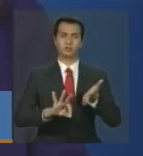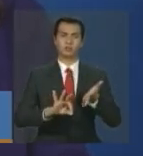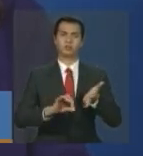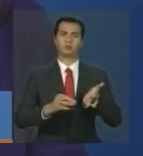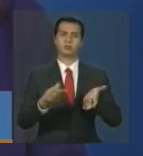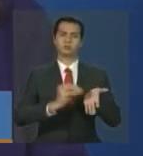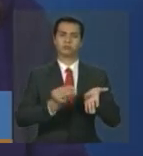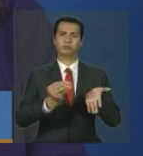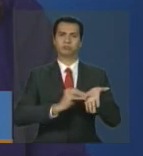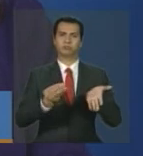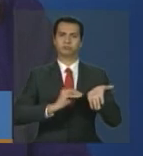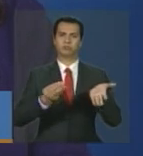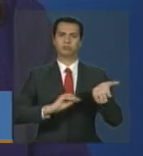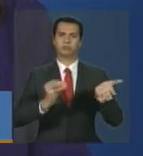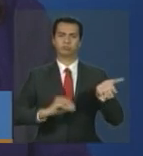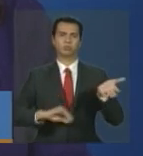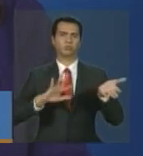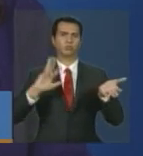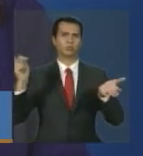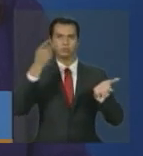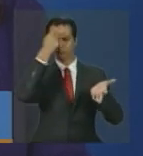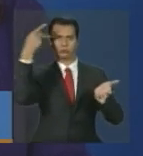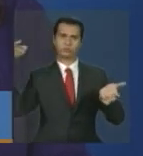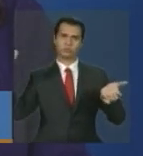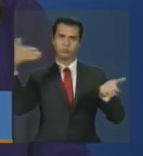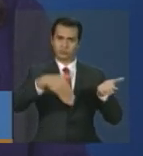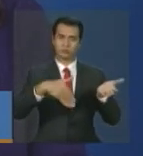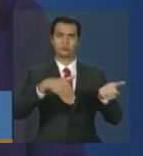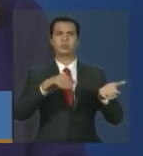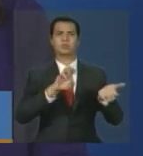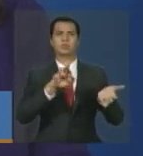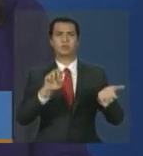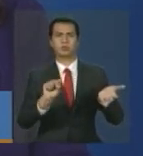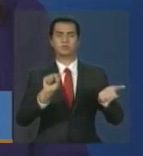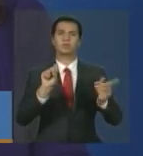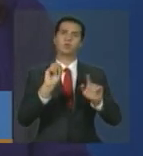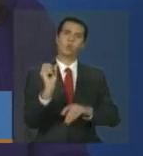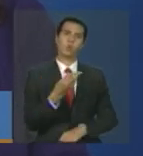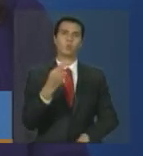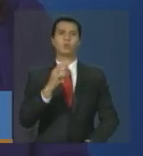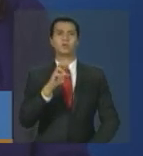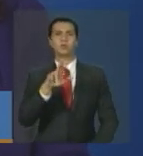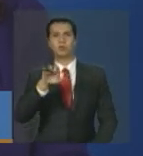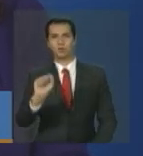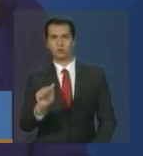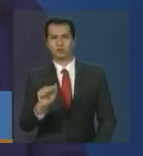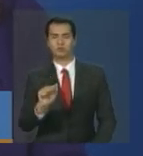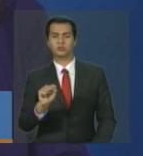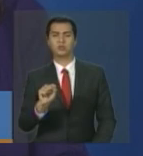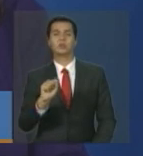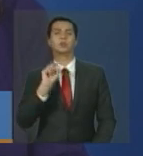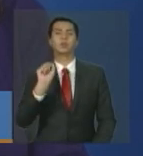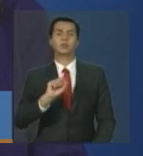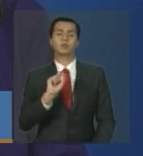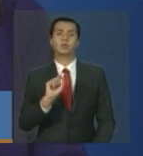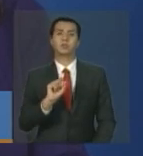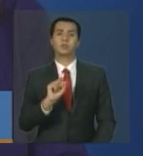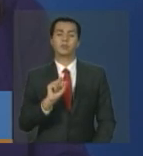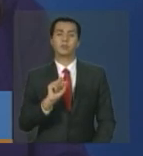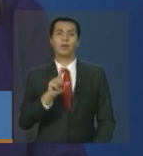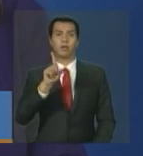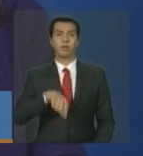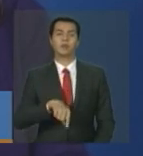dos Cras e creas que foi uma uma resolução que regulamenta o registro do do